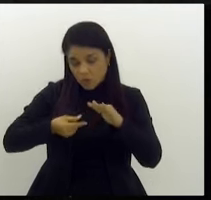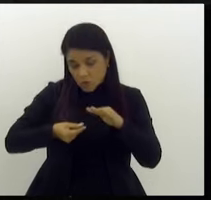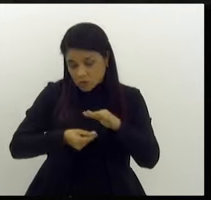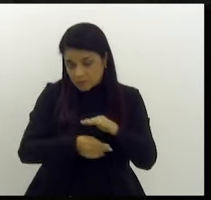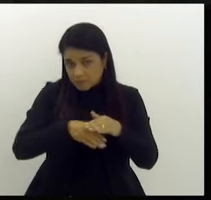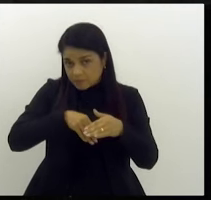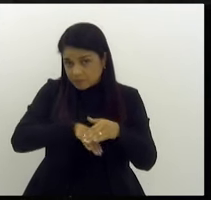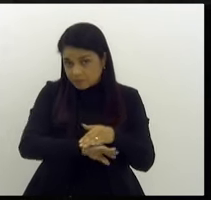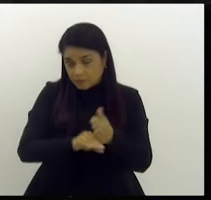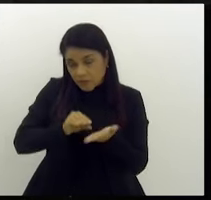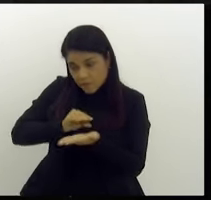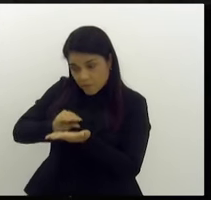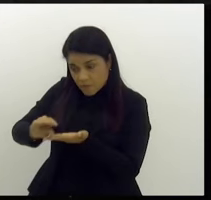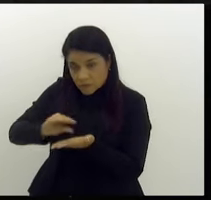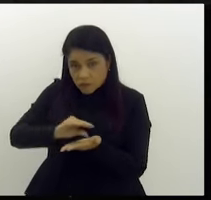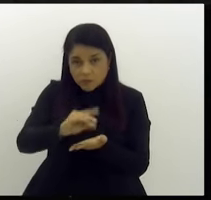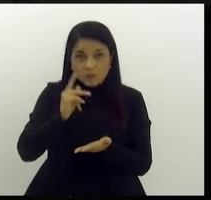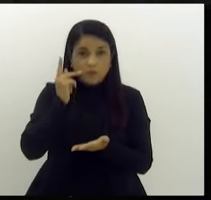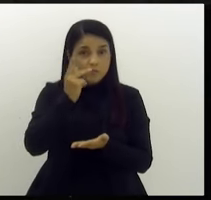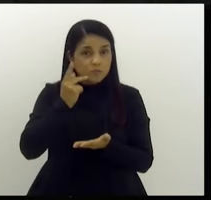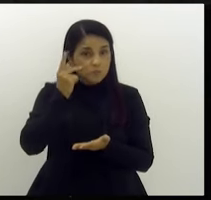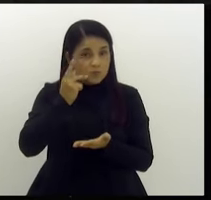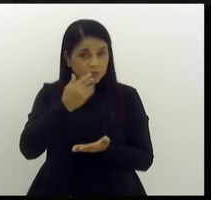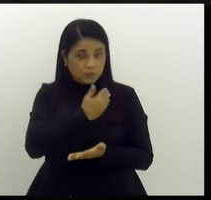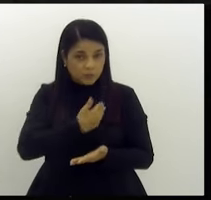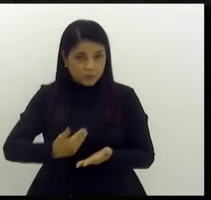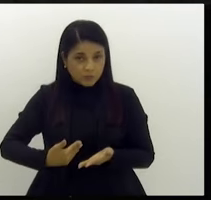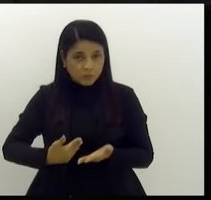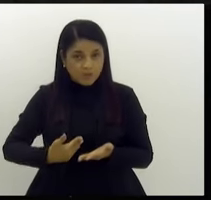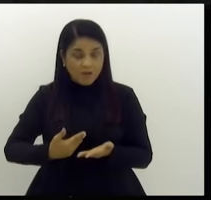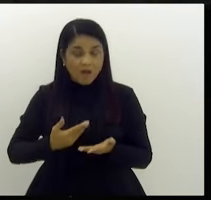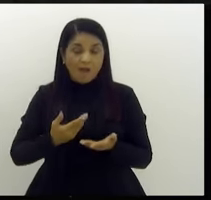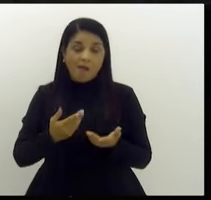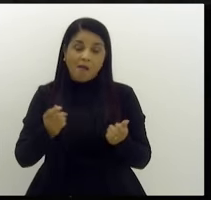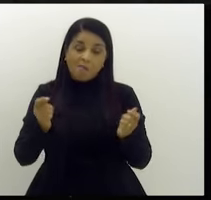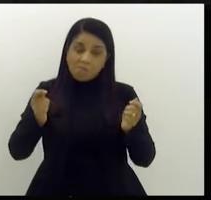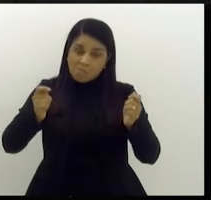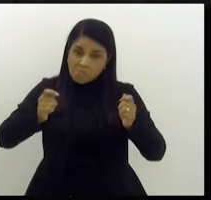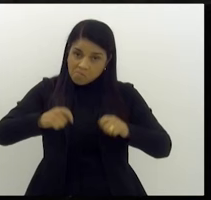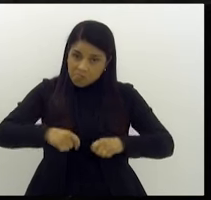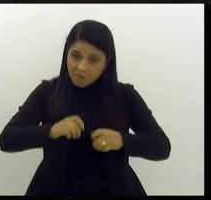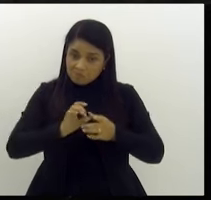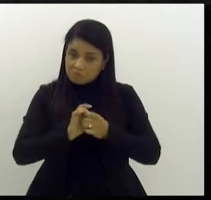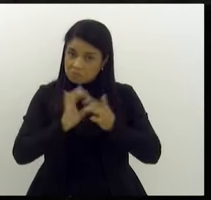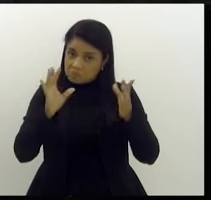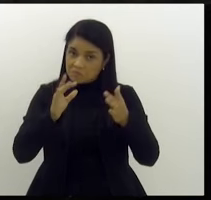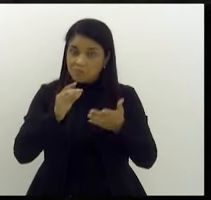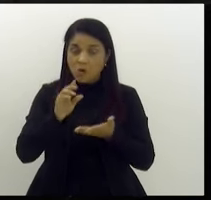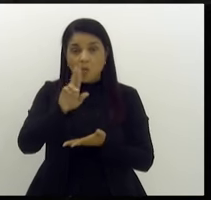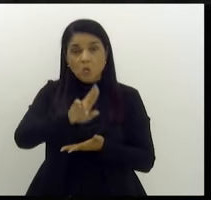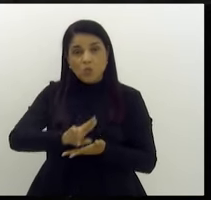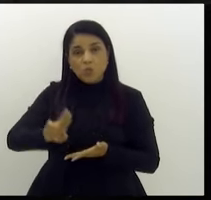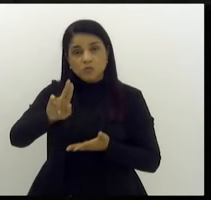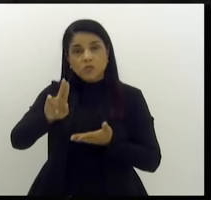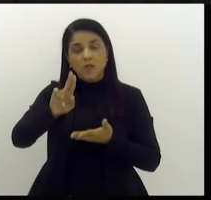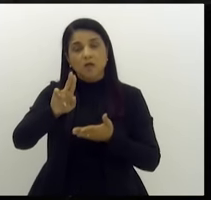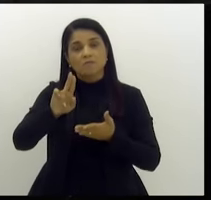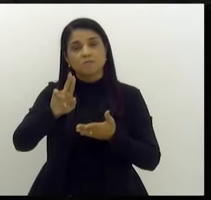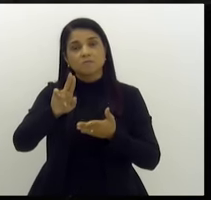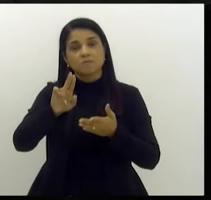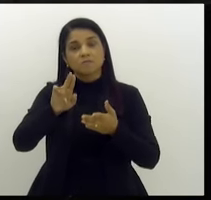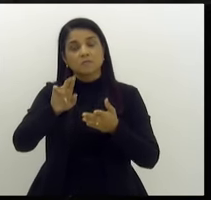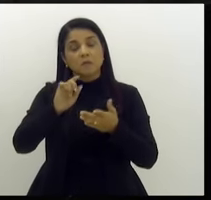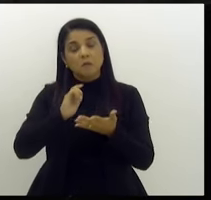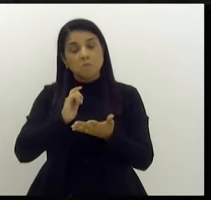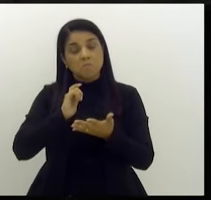investimento em políticas públicas Pode ser agora usado para custeio da estruturação e para pagamento